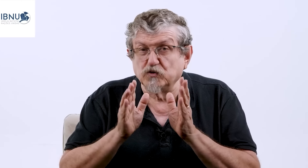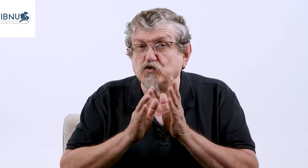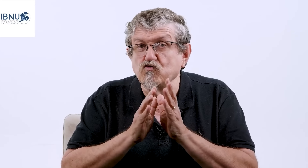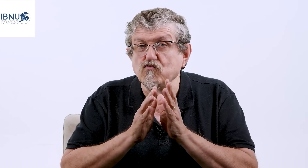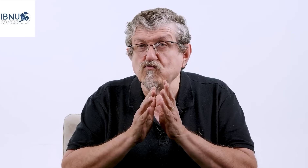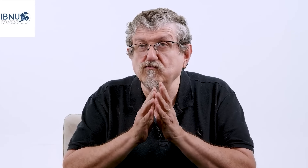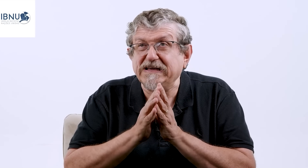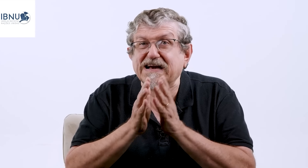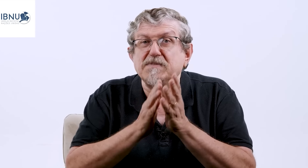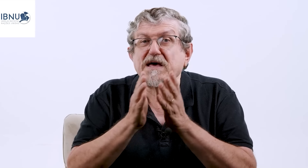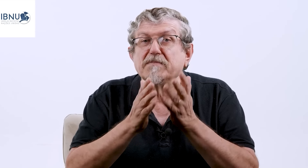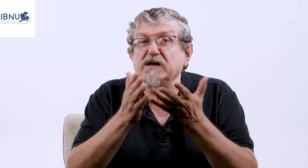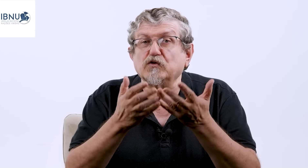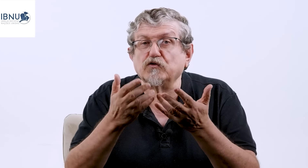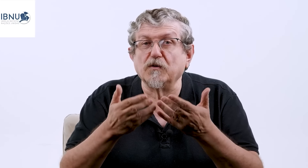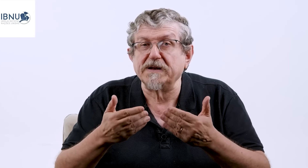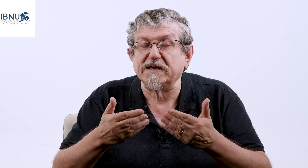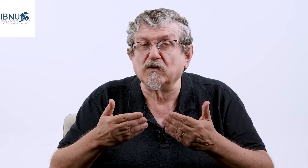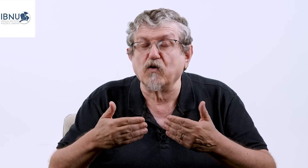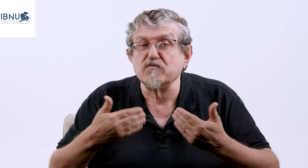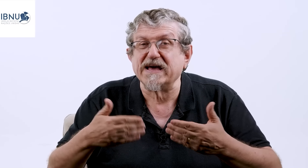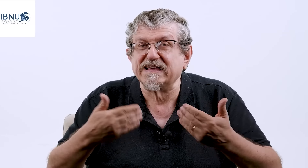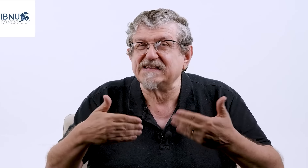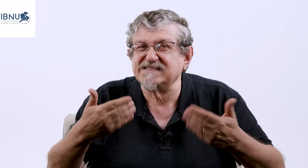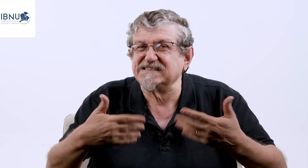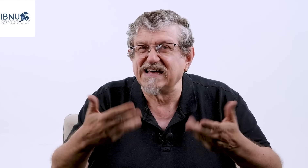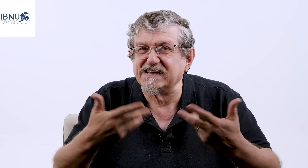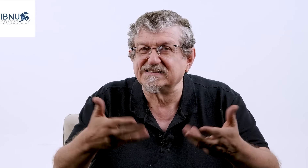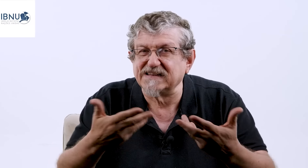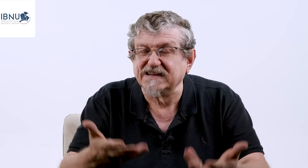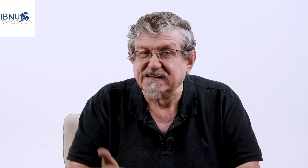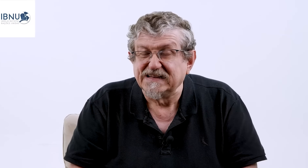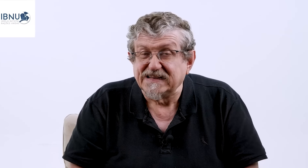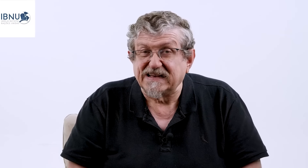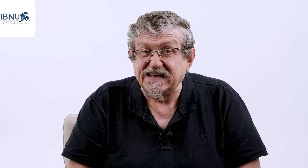tem todo um encaminhamento sobre como é que se dá